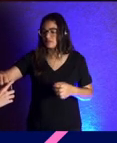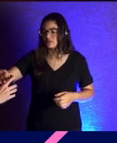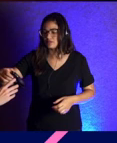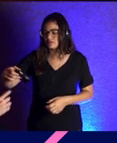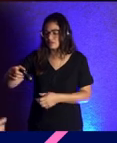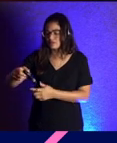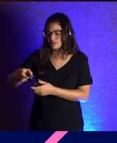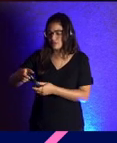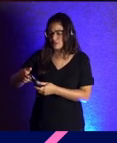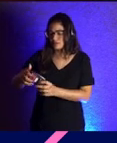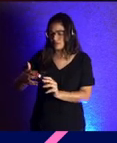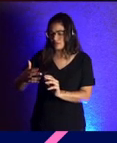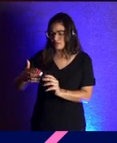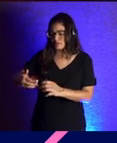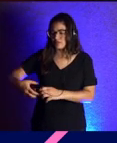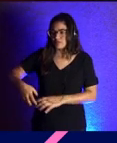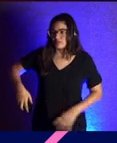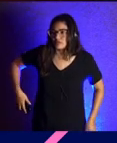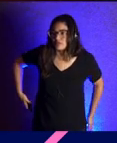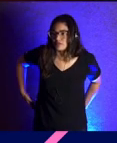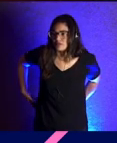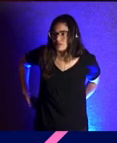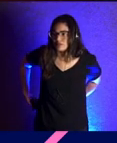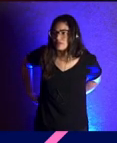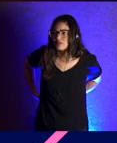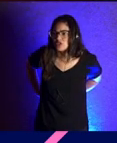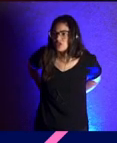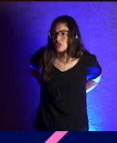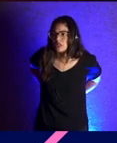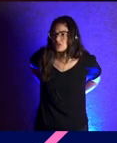tema que está